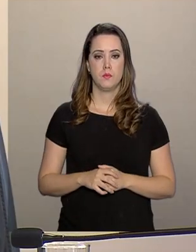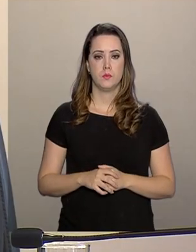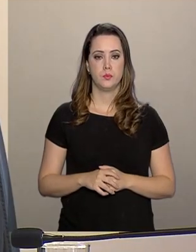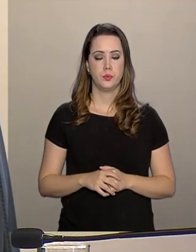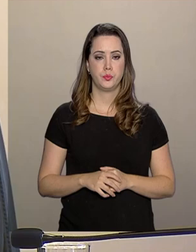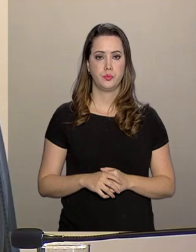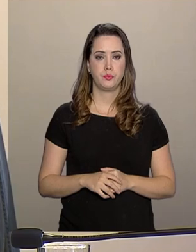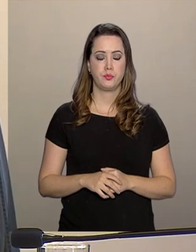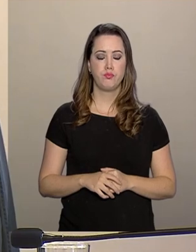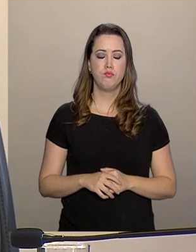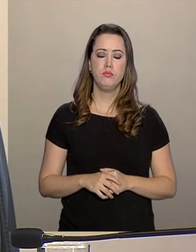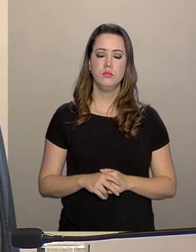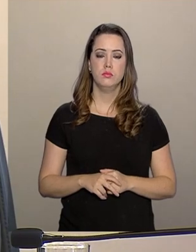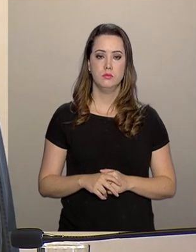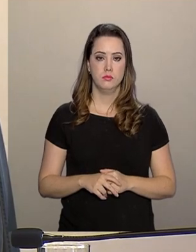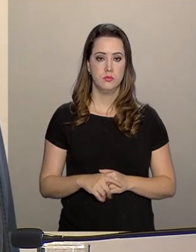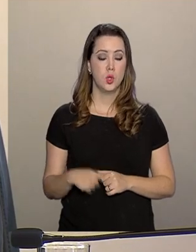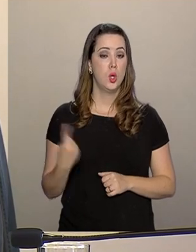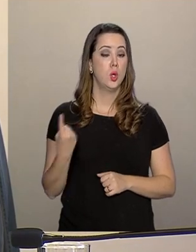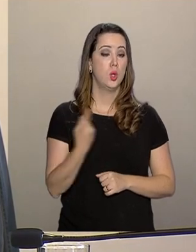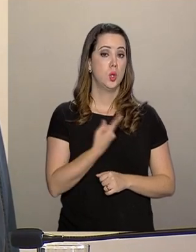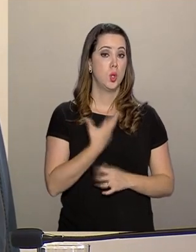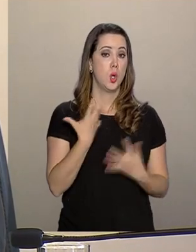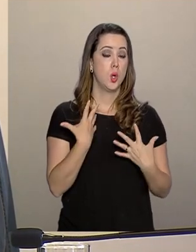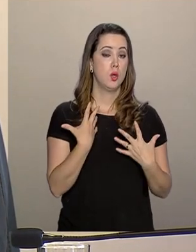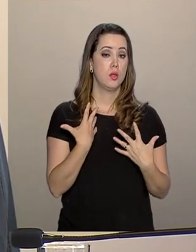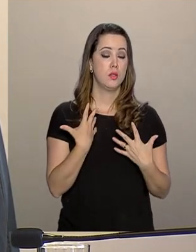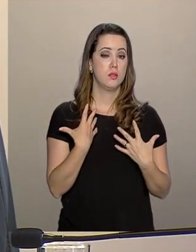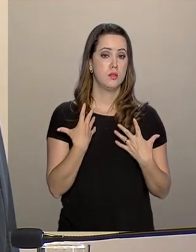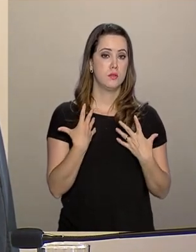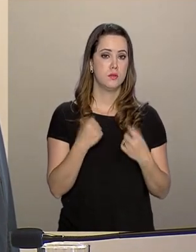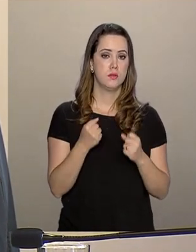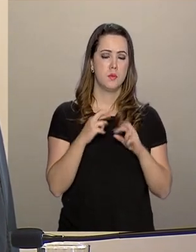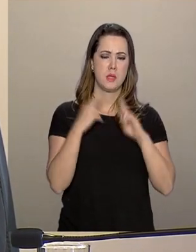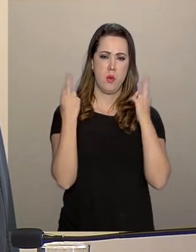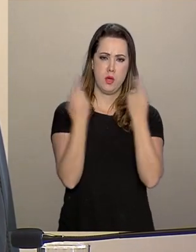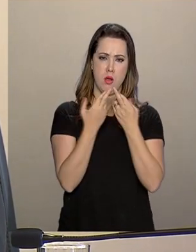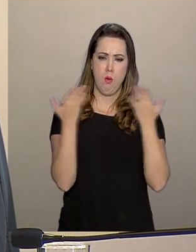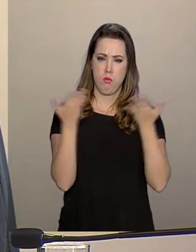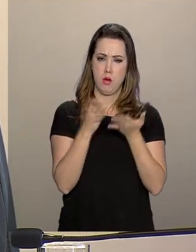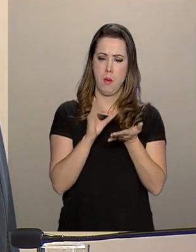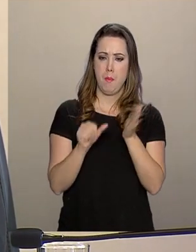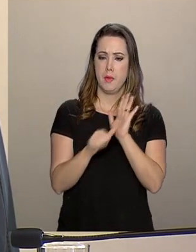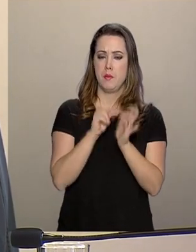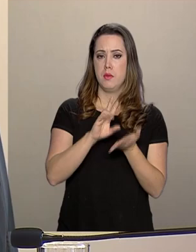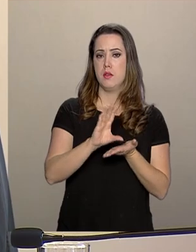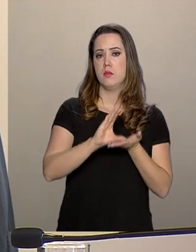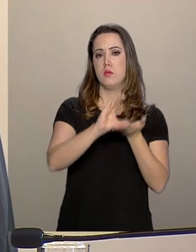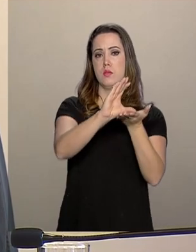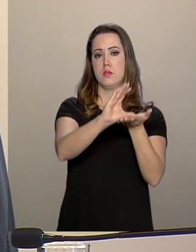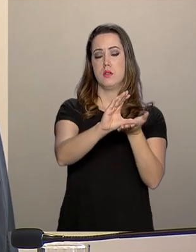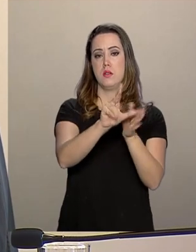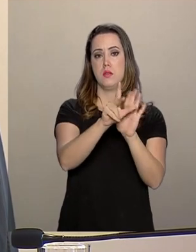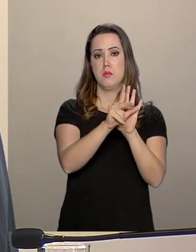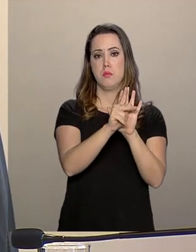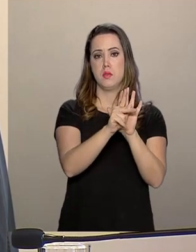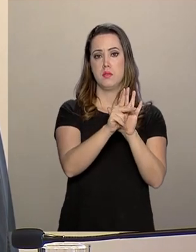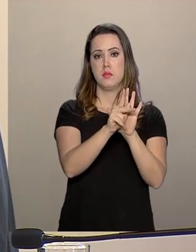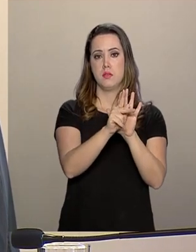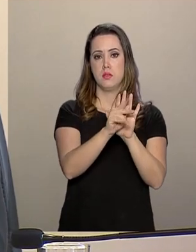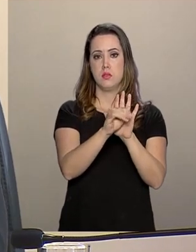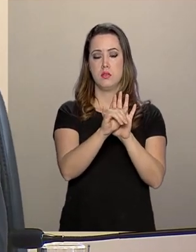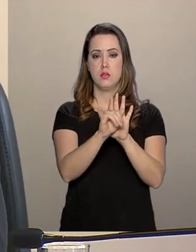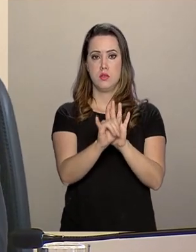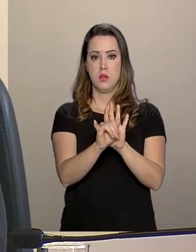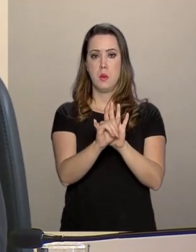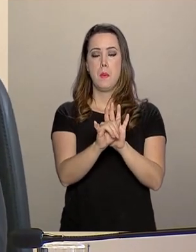leiloados nós vamos qualificar na primeira reunião do conselho de parceria de investimento programa de parceria de investimento né